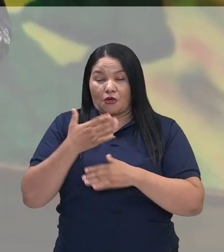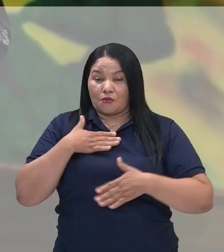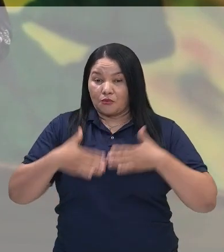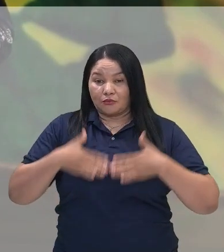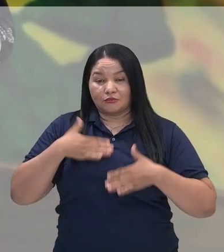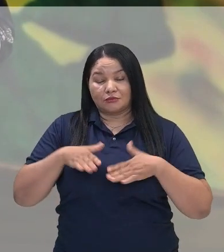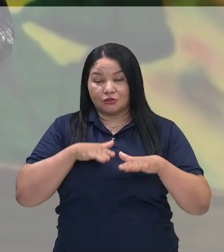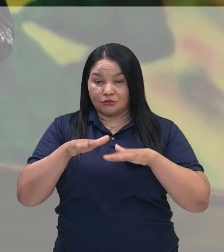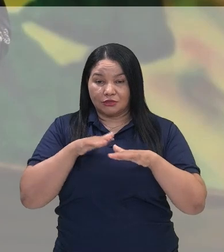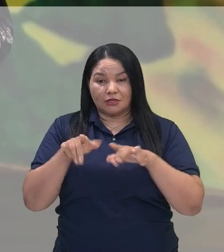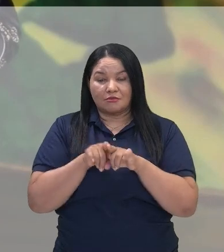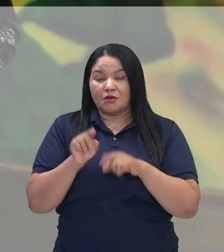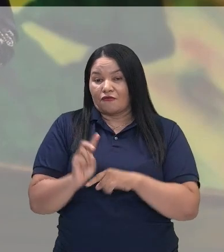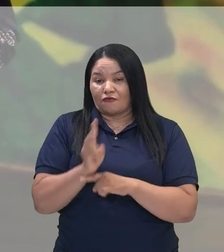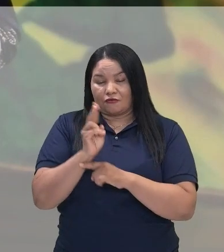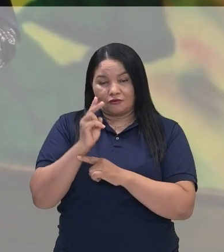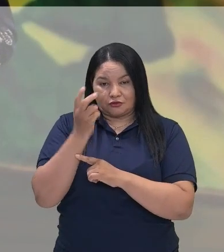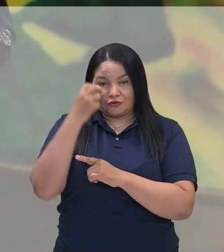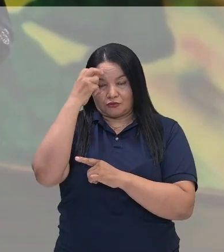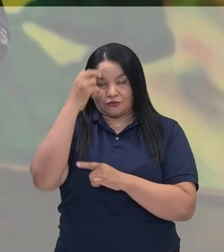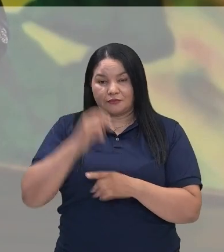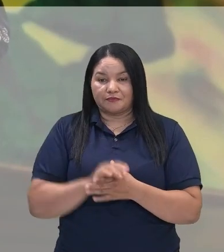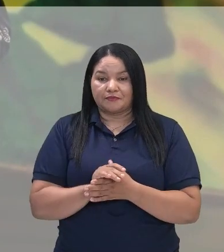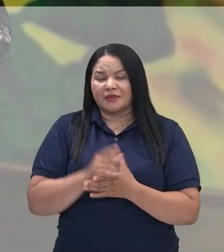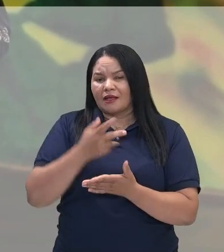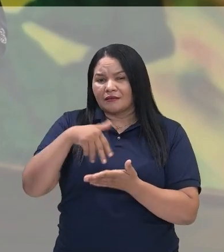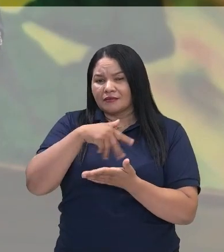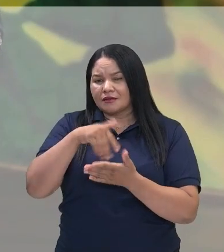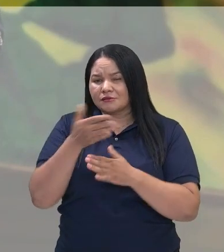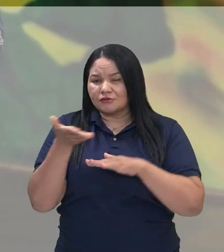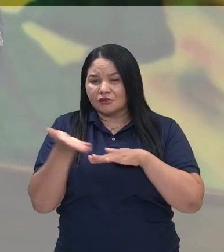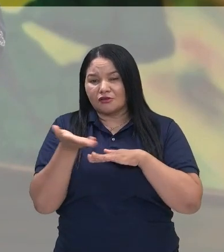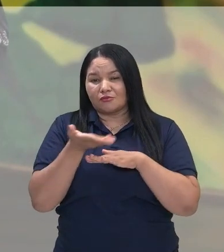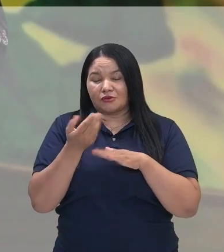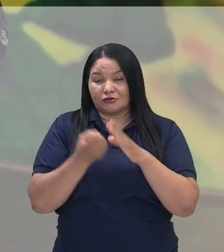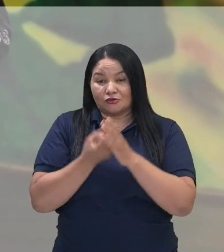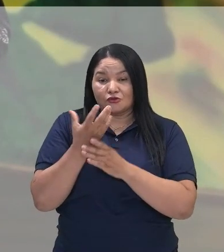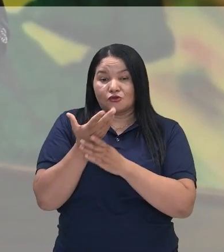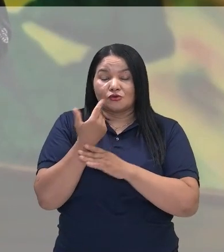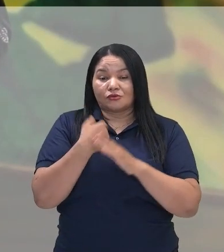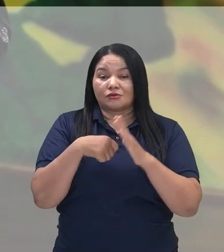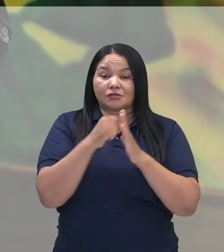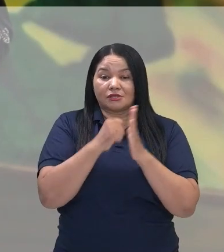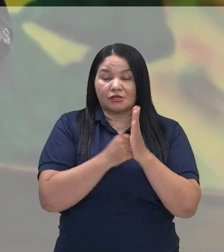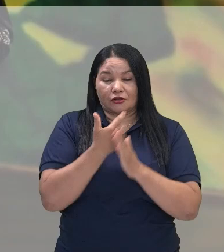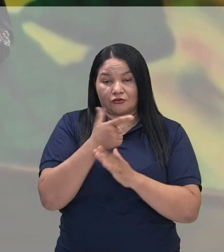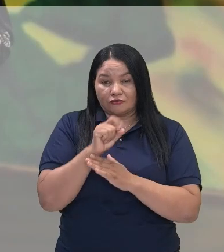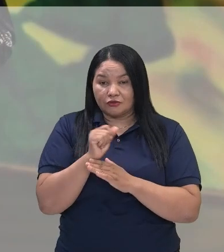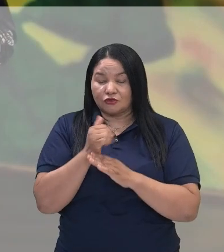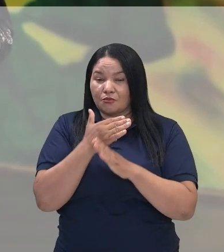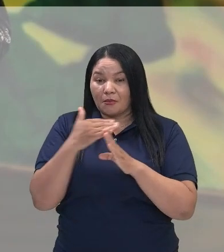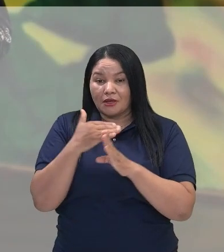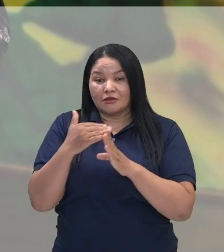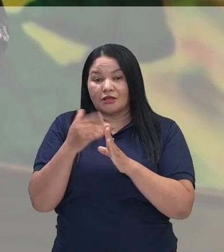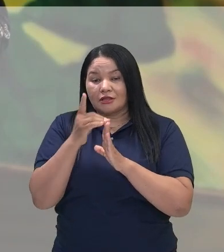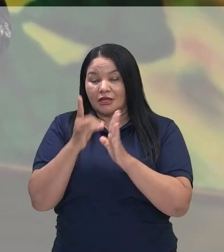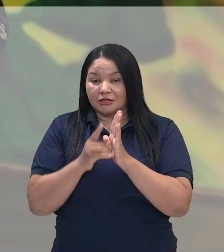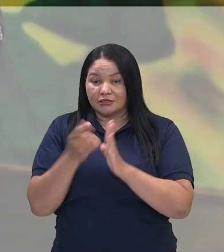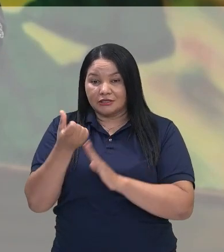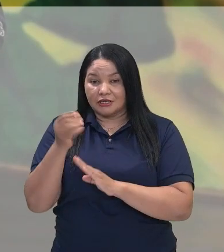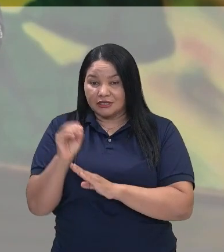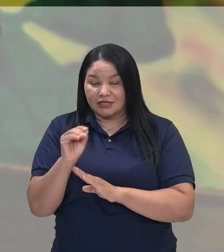valorizar a nossa cultura. A dança contemporânea ela surge no século XX, em meados da década de 60, e